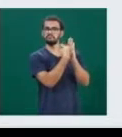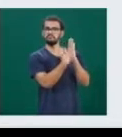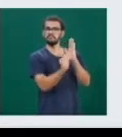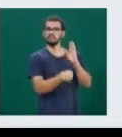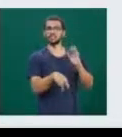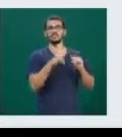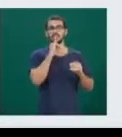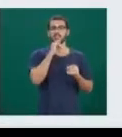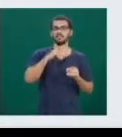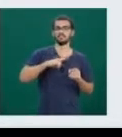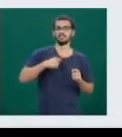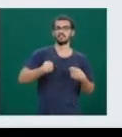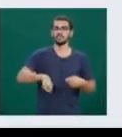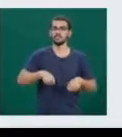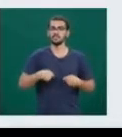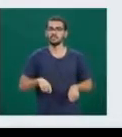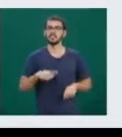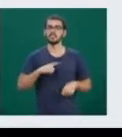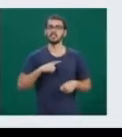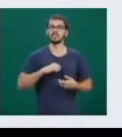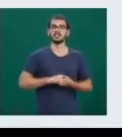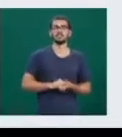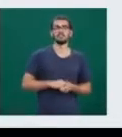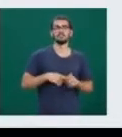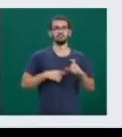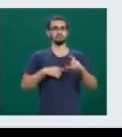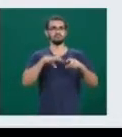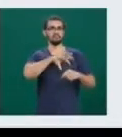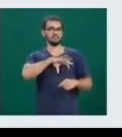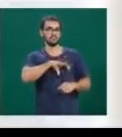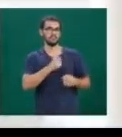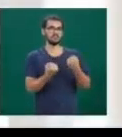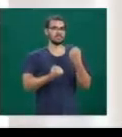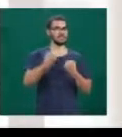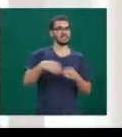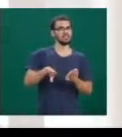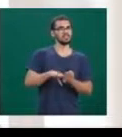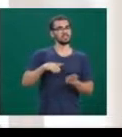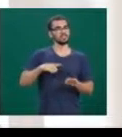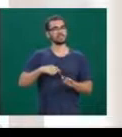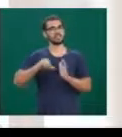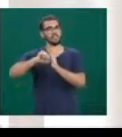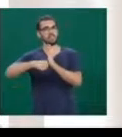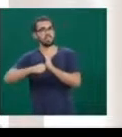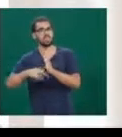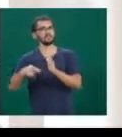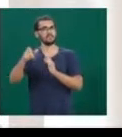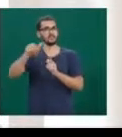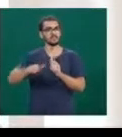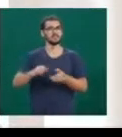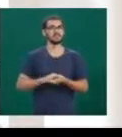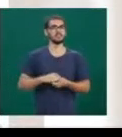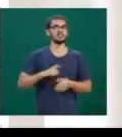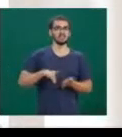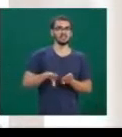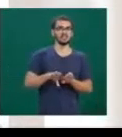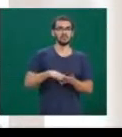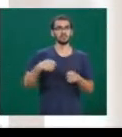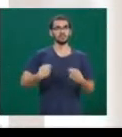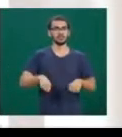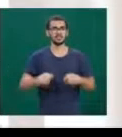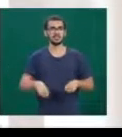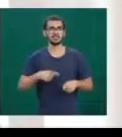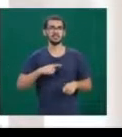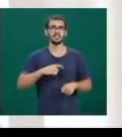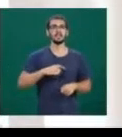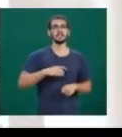Itens como a exigência de identificação do motorista e do caroneiro e a necessidade de registro da placa do carro são